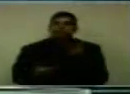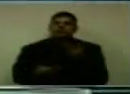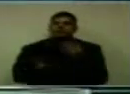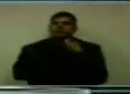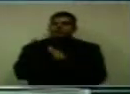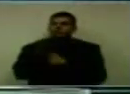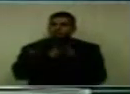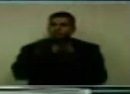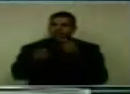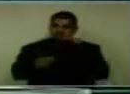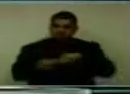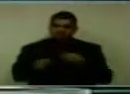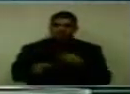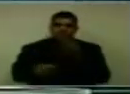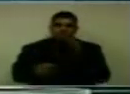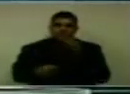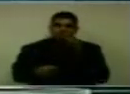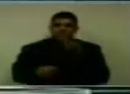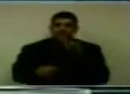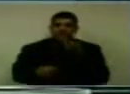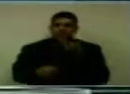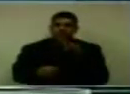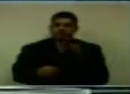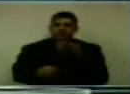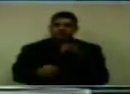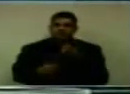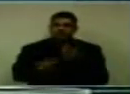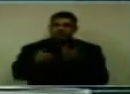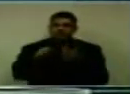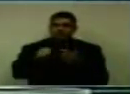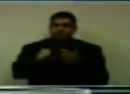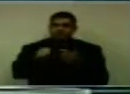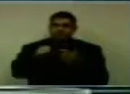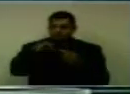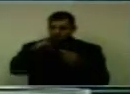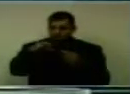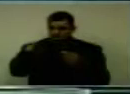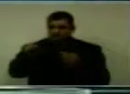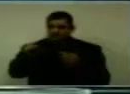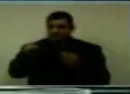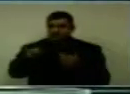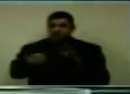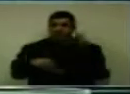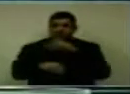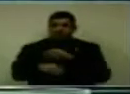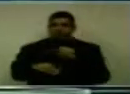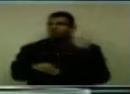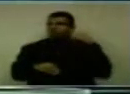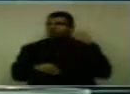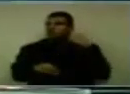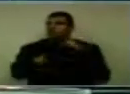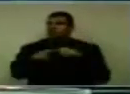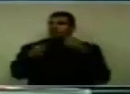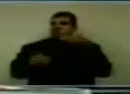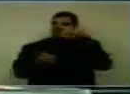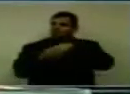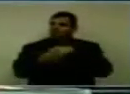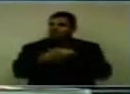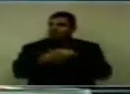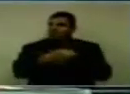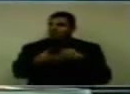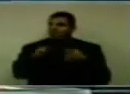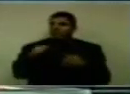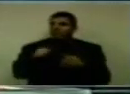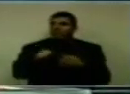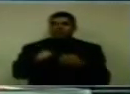Vossa Excelência. Quero aqui, inclusive, desagravar o desembargador João Simões. O desembargador João Simões foi o advogado mais votado num pleito